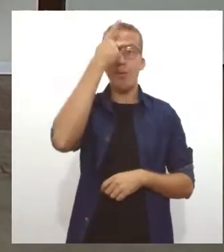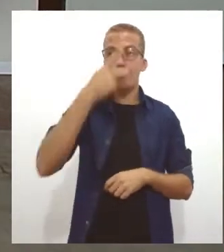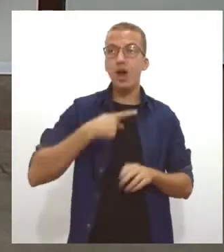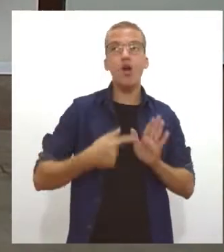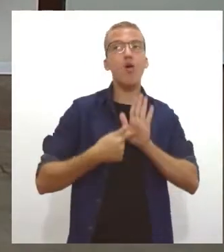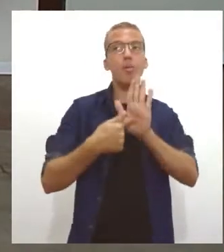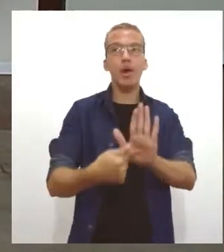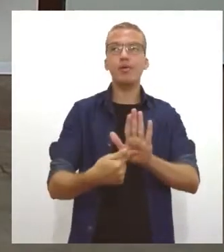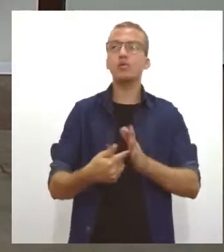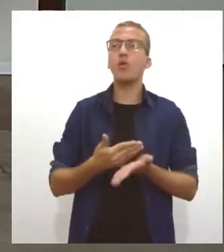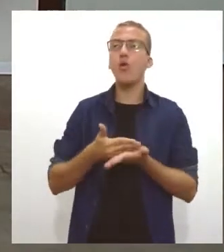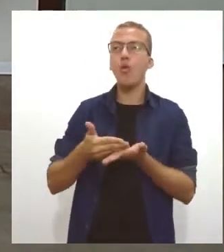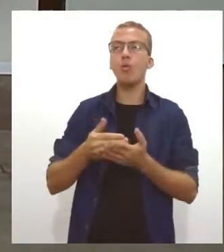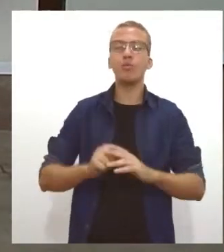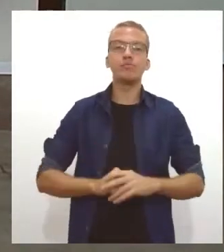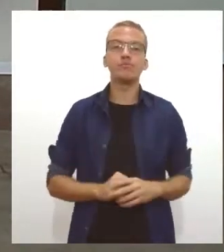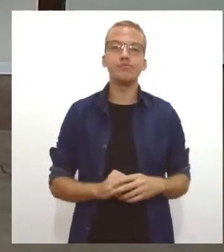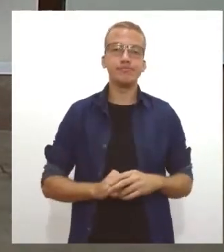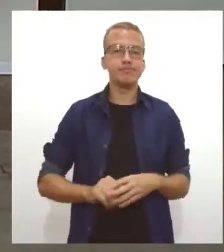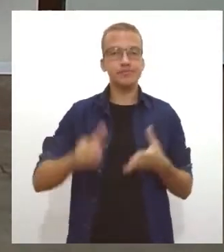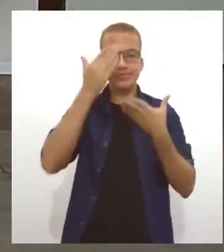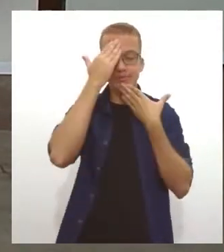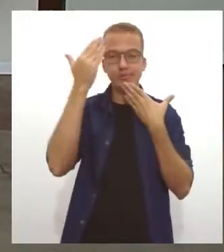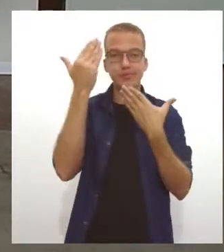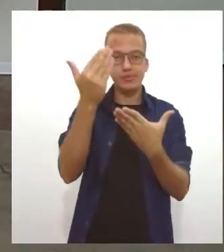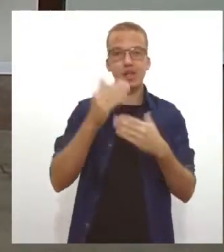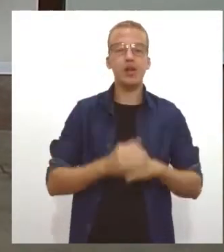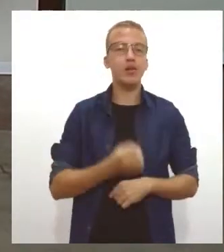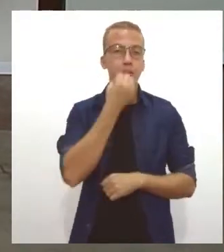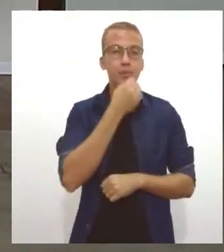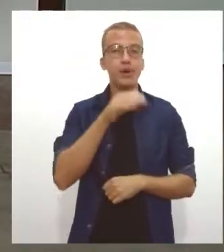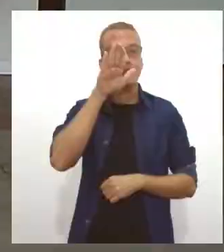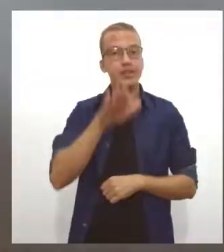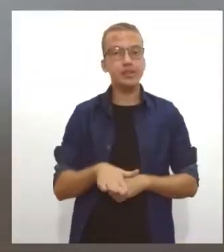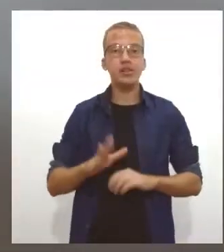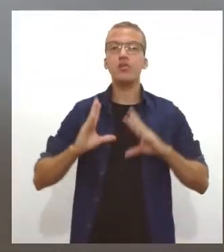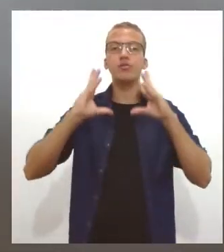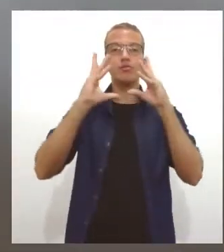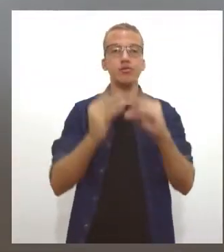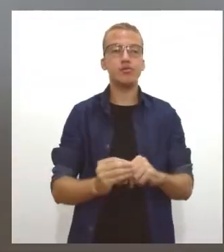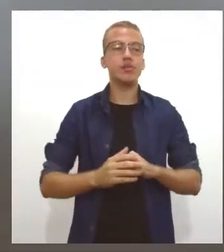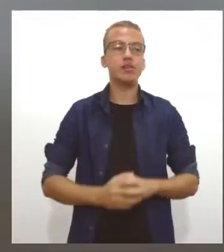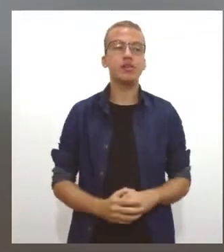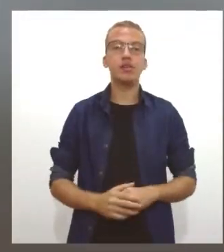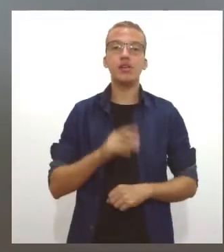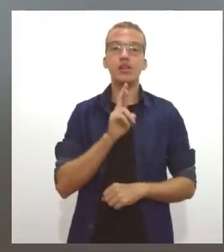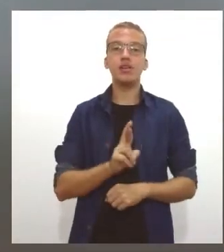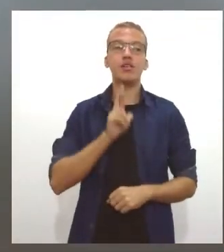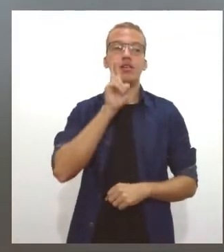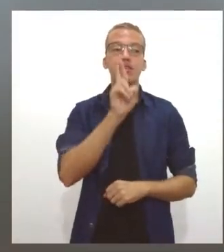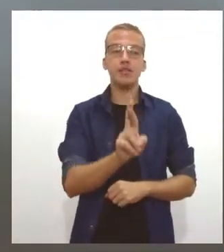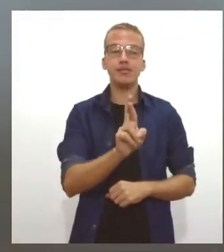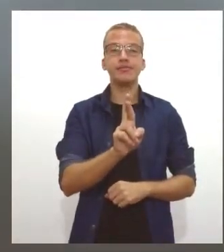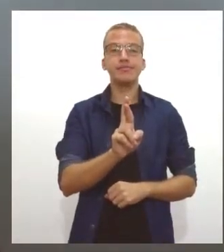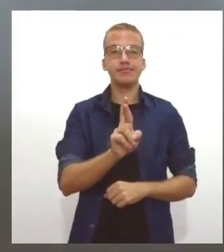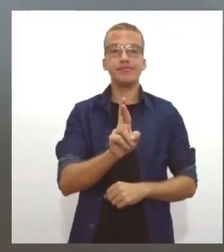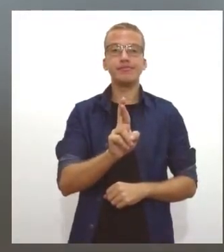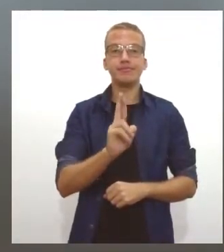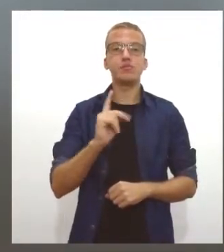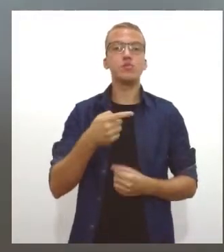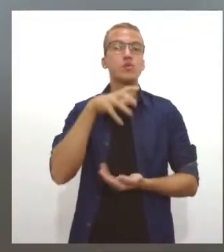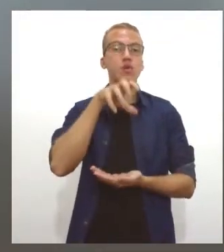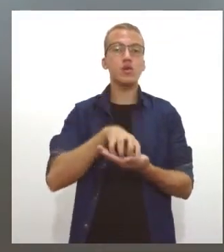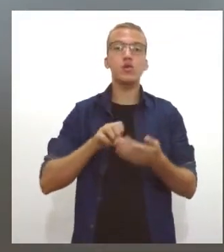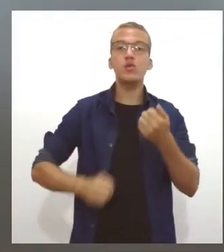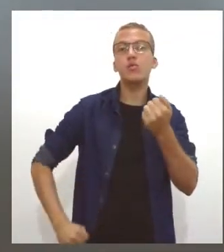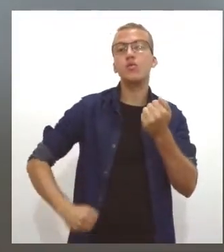Muito obrigada. Boa tarde, né, a todos aqui. Estou aqui representando o NUDEM, que é o Núcleo de Apoio de Vítima de